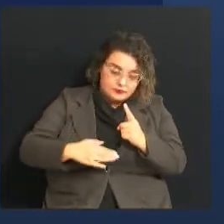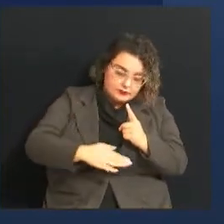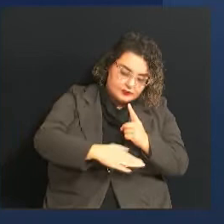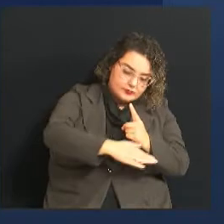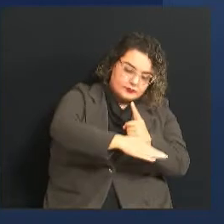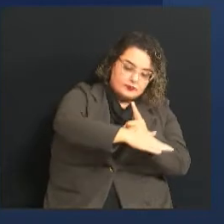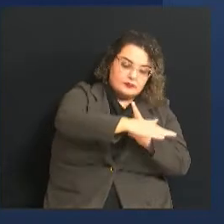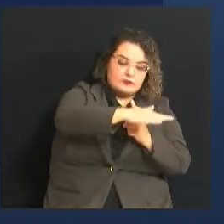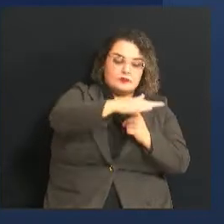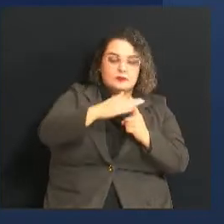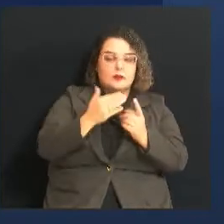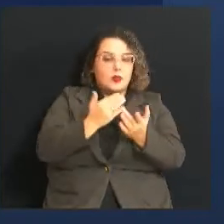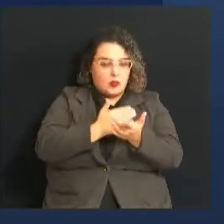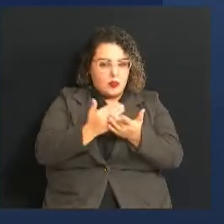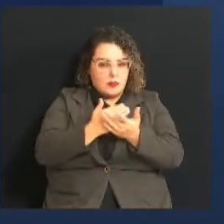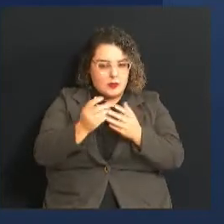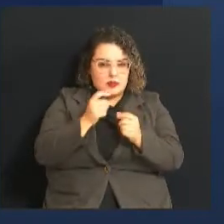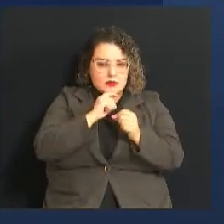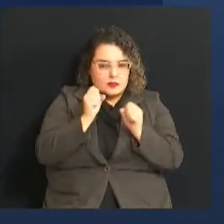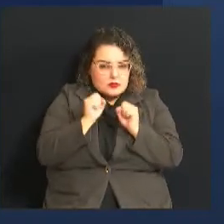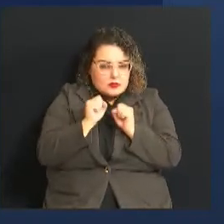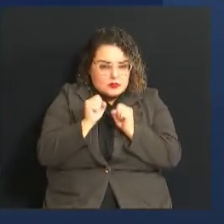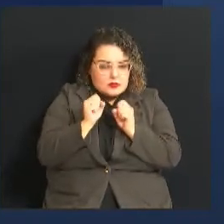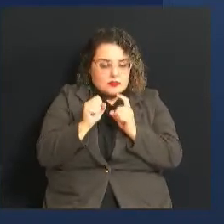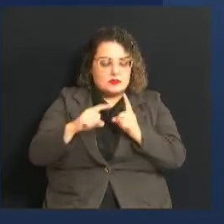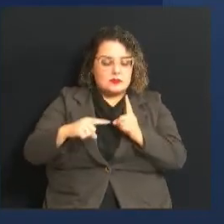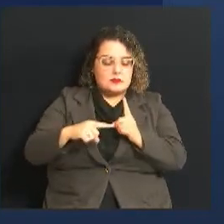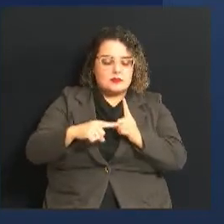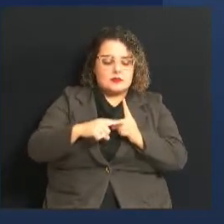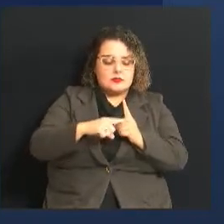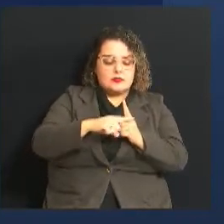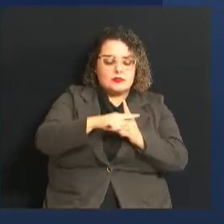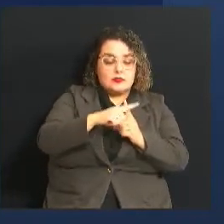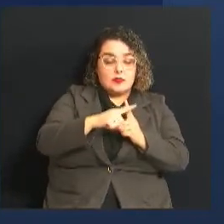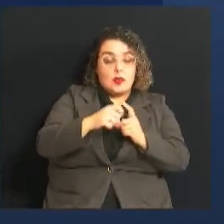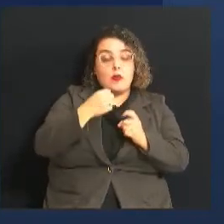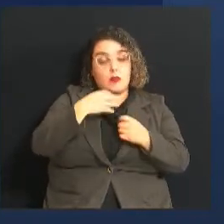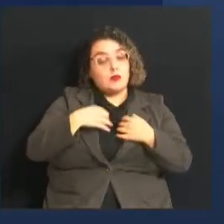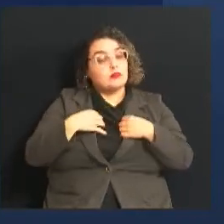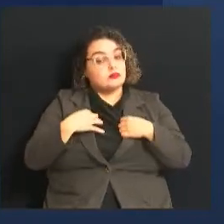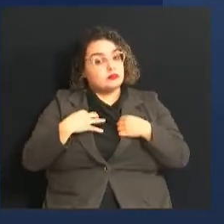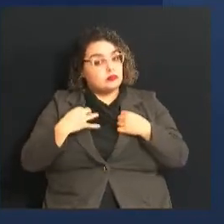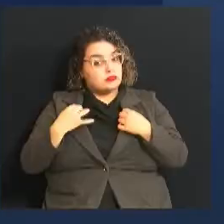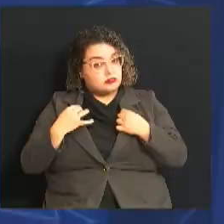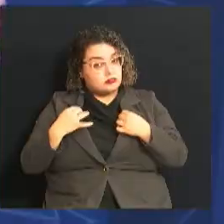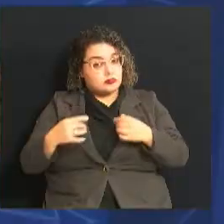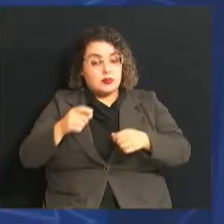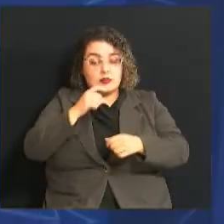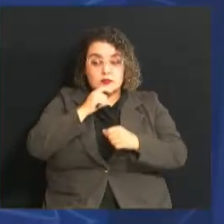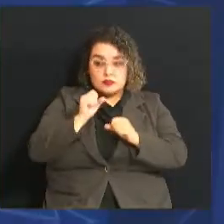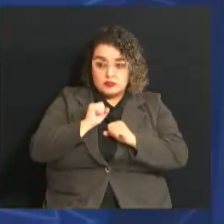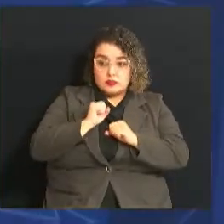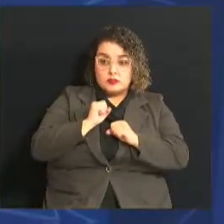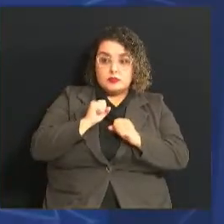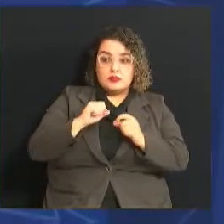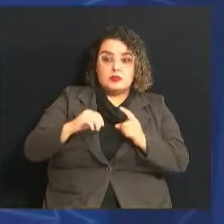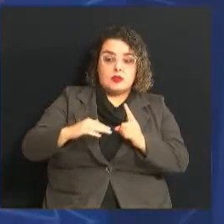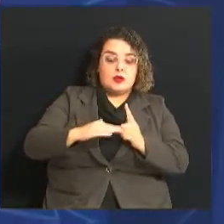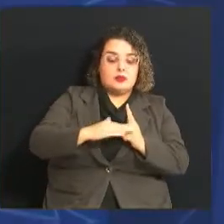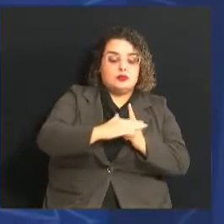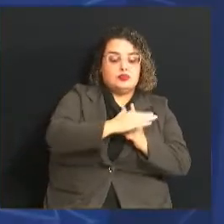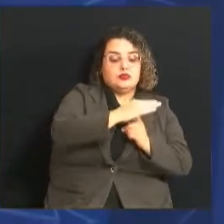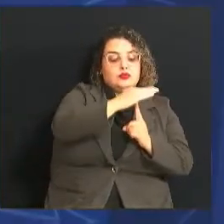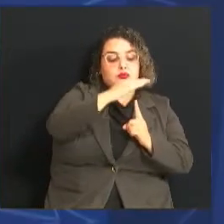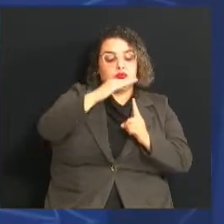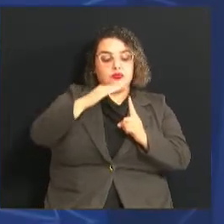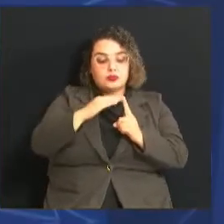Geralmente, no início da manhã, aquele friozinho, por isso que é sempre bom deixar um agasalho ou um casaco. Ao longo do dia, essa